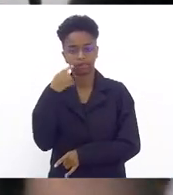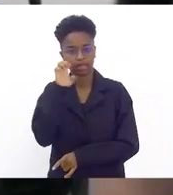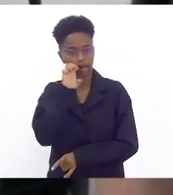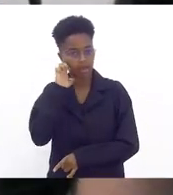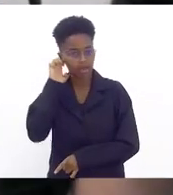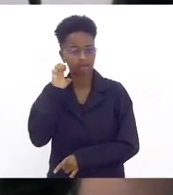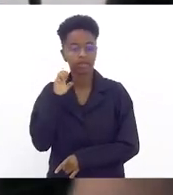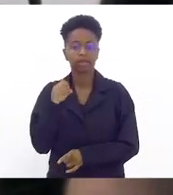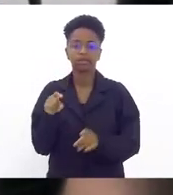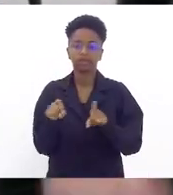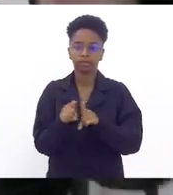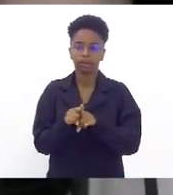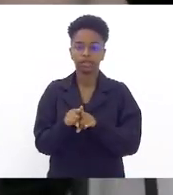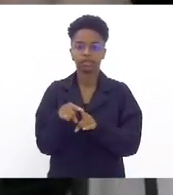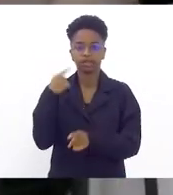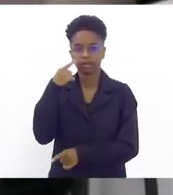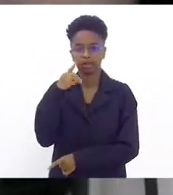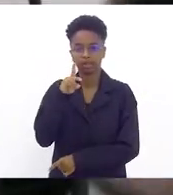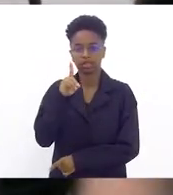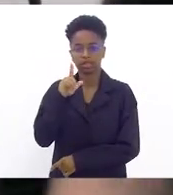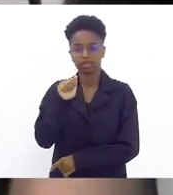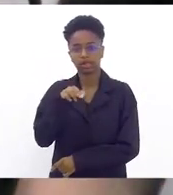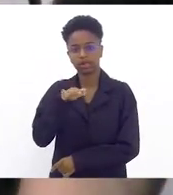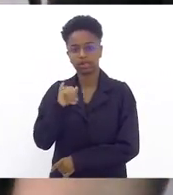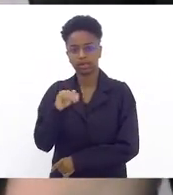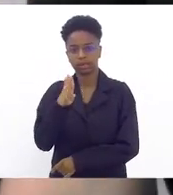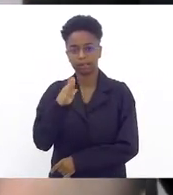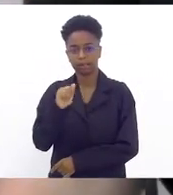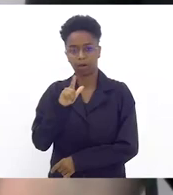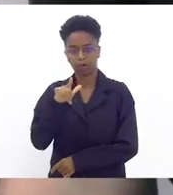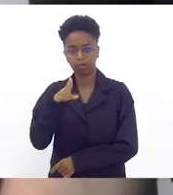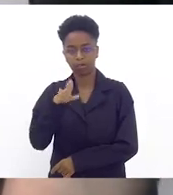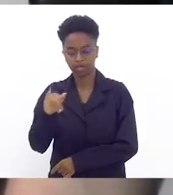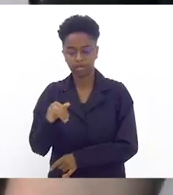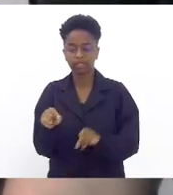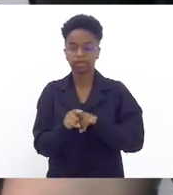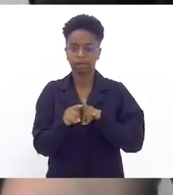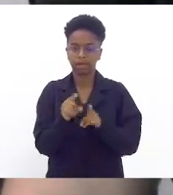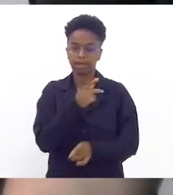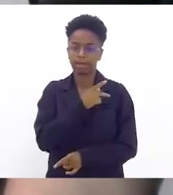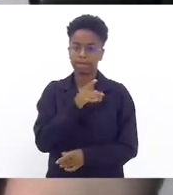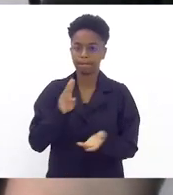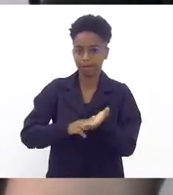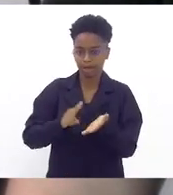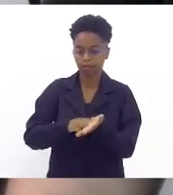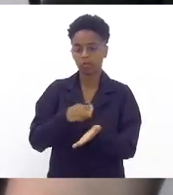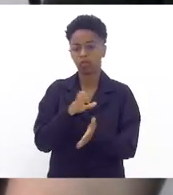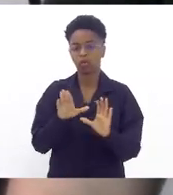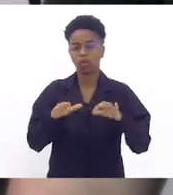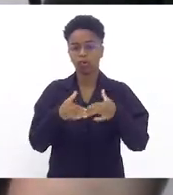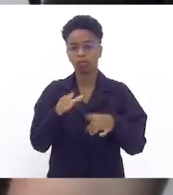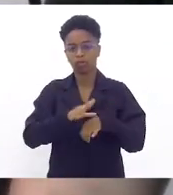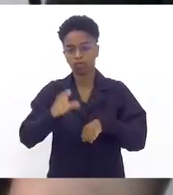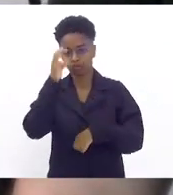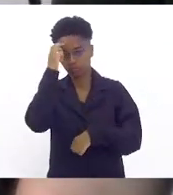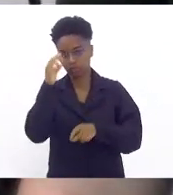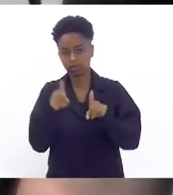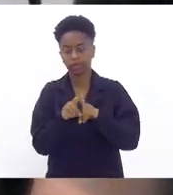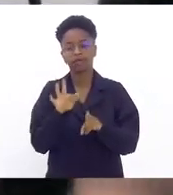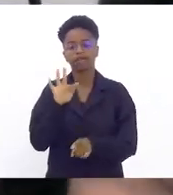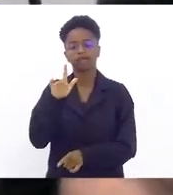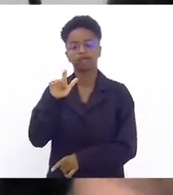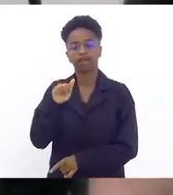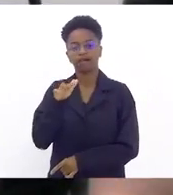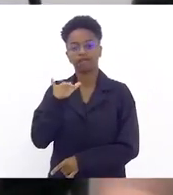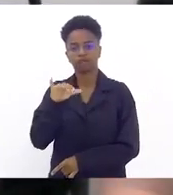takemoto deputada Dani Balbi também que é presidente da Comissão que é membro da comissão de Cultura Deputado Flávio